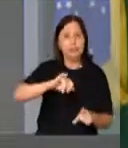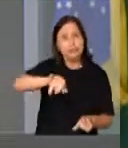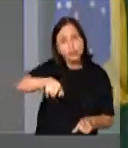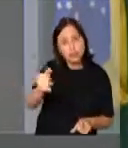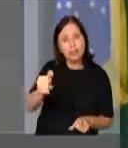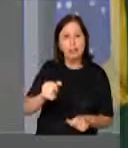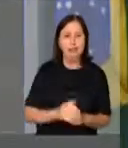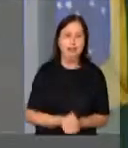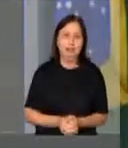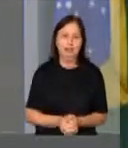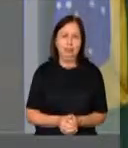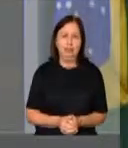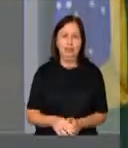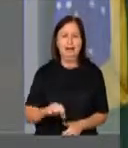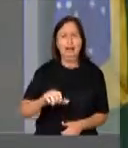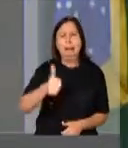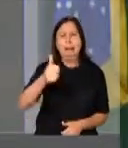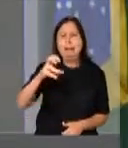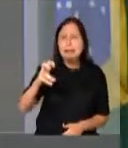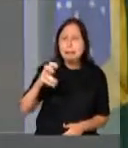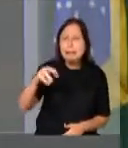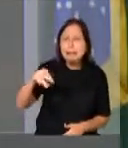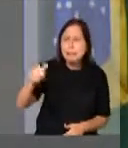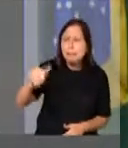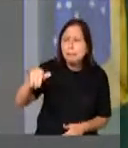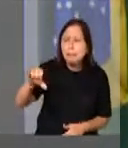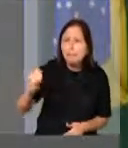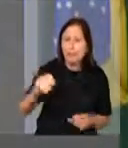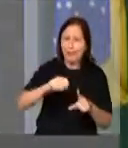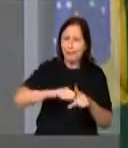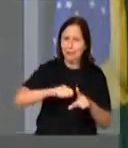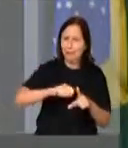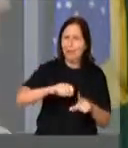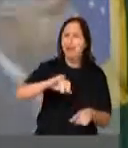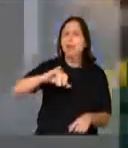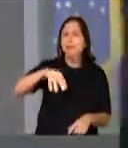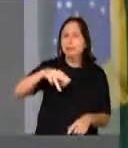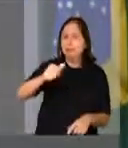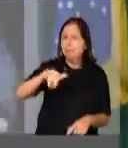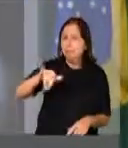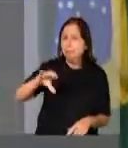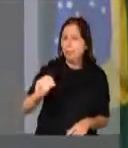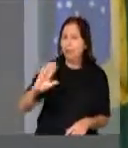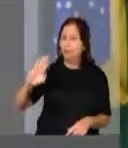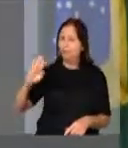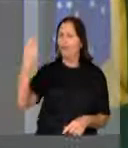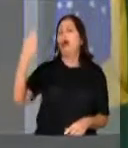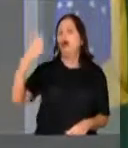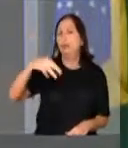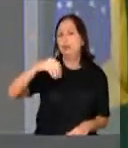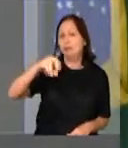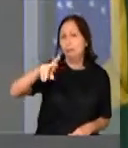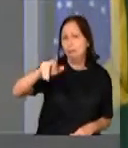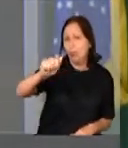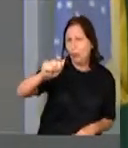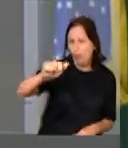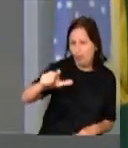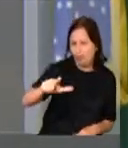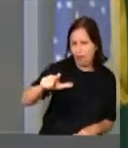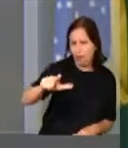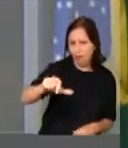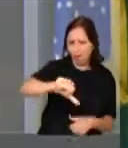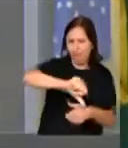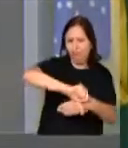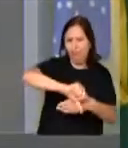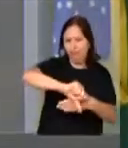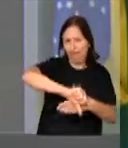maio, isso é falsa moral. Isso é querer dizer que você é o limpo, mas não pratica no momento mais importante da formação do